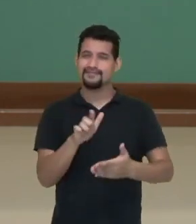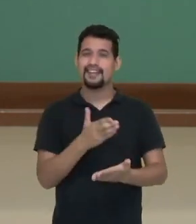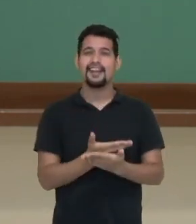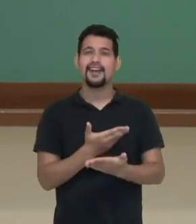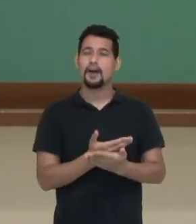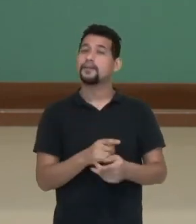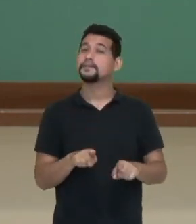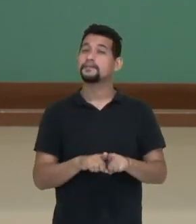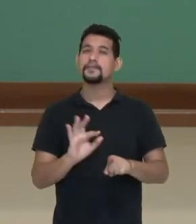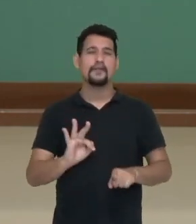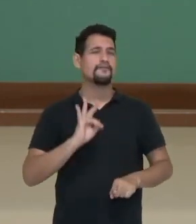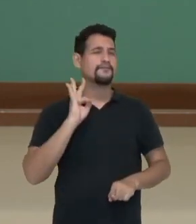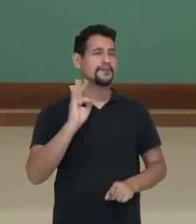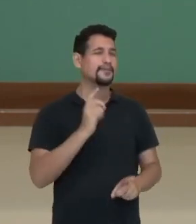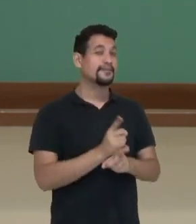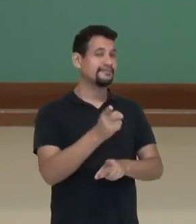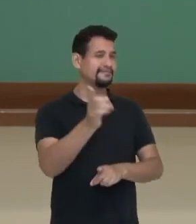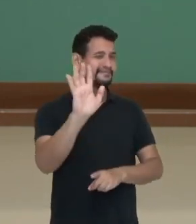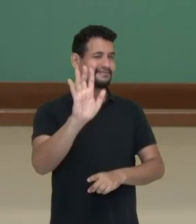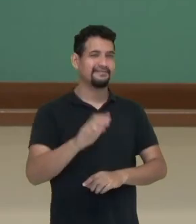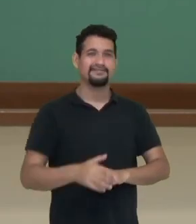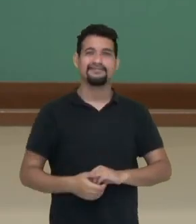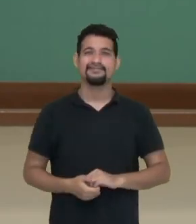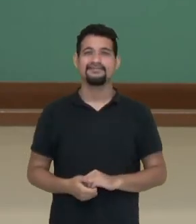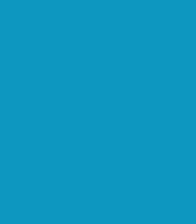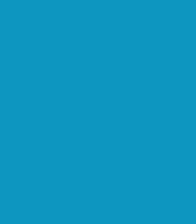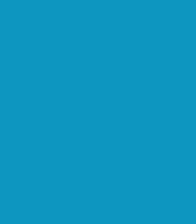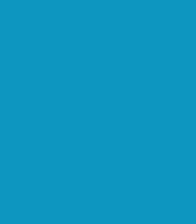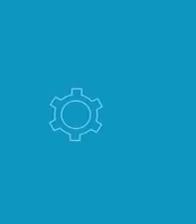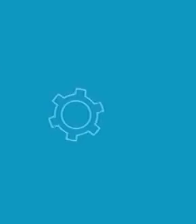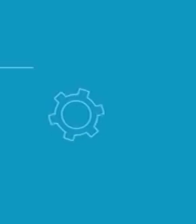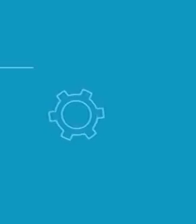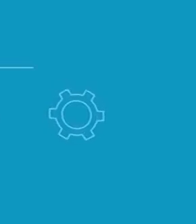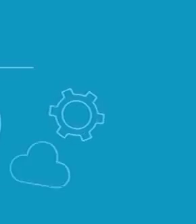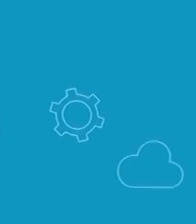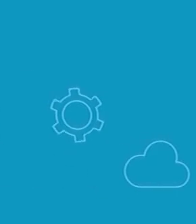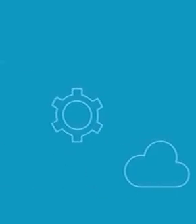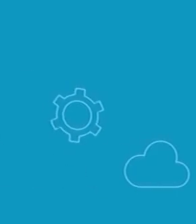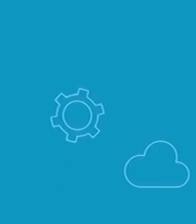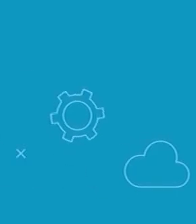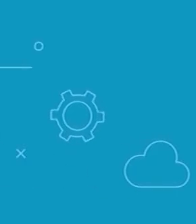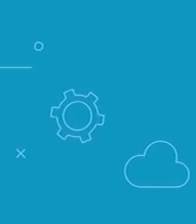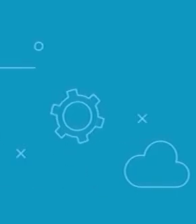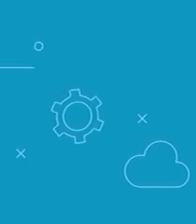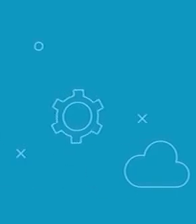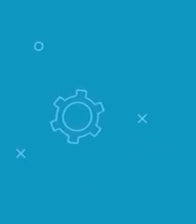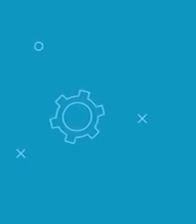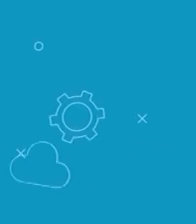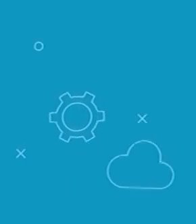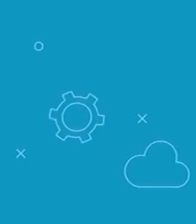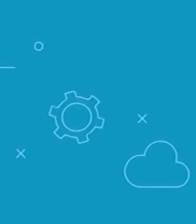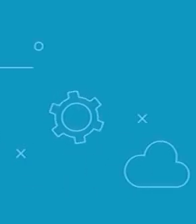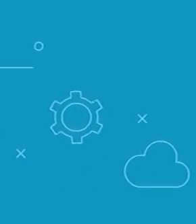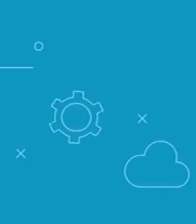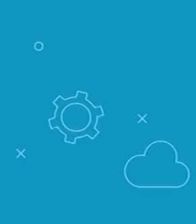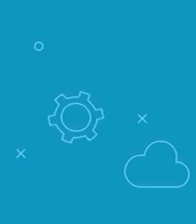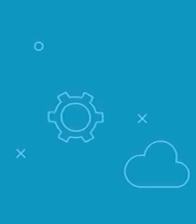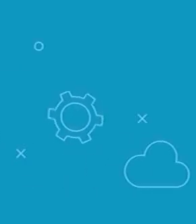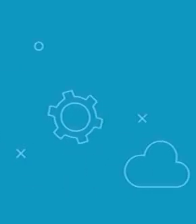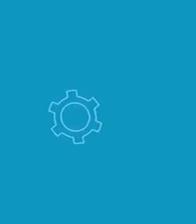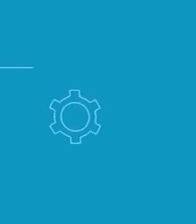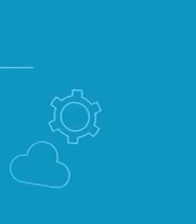aula e até a próxima, pessoal!